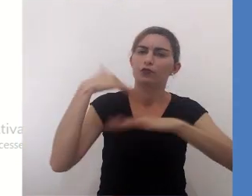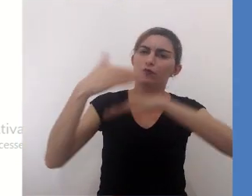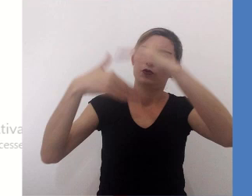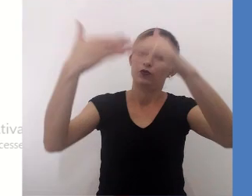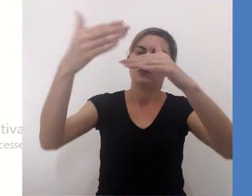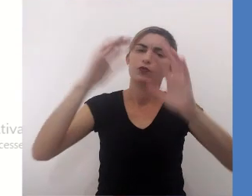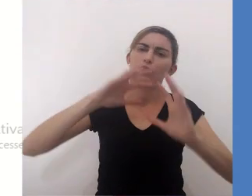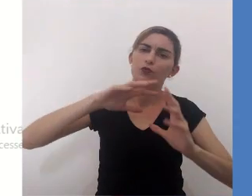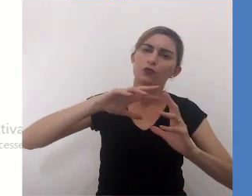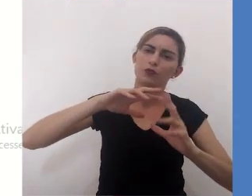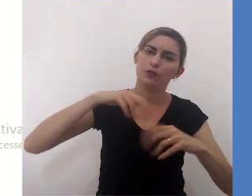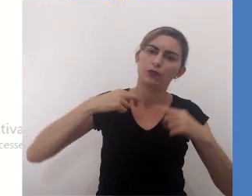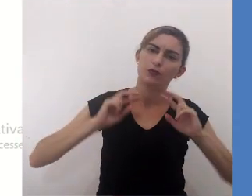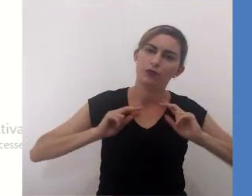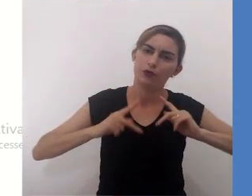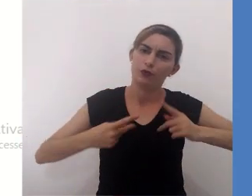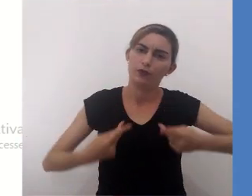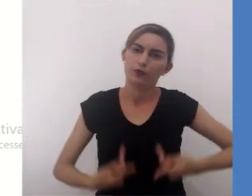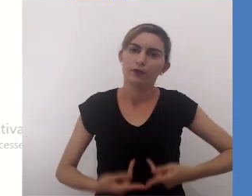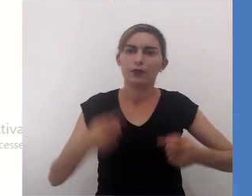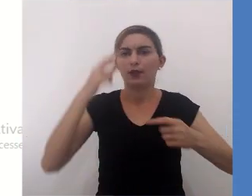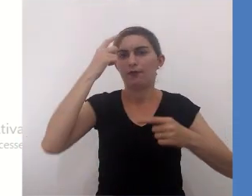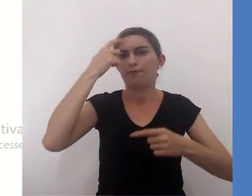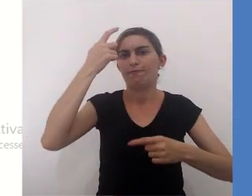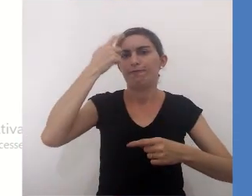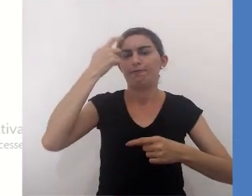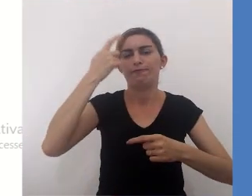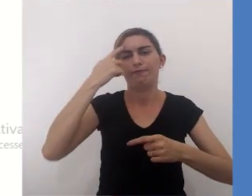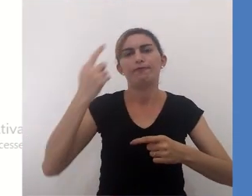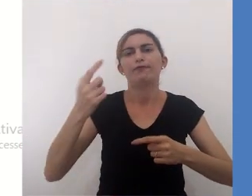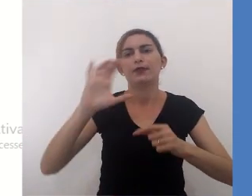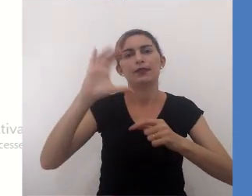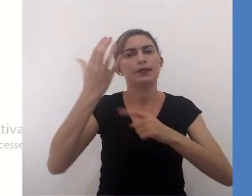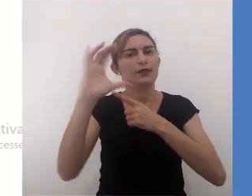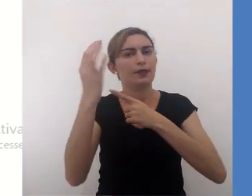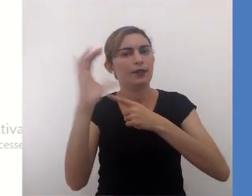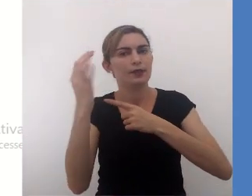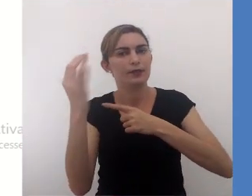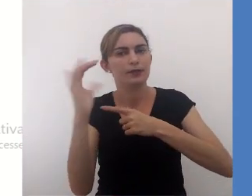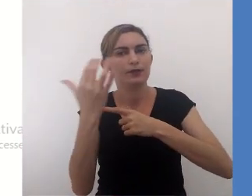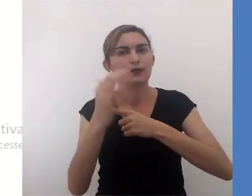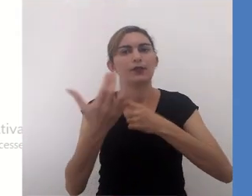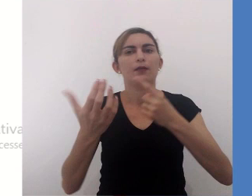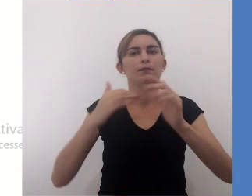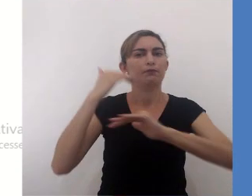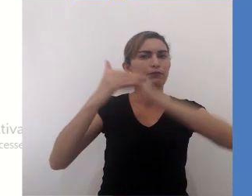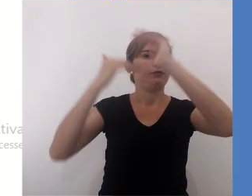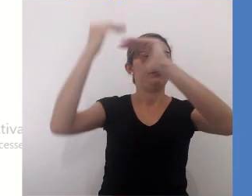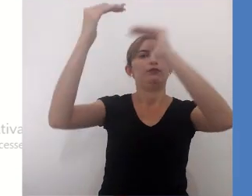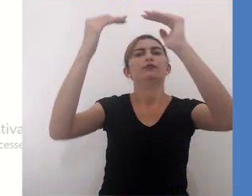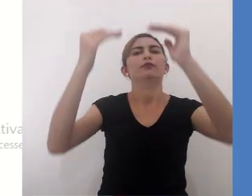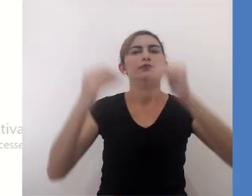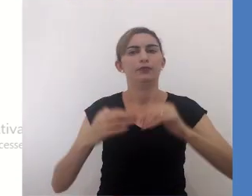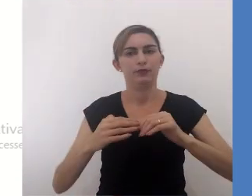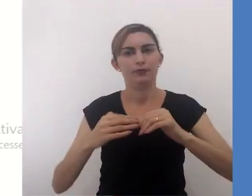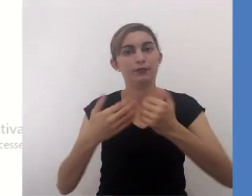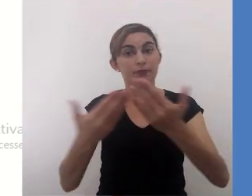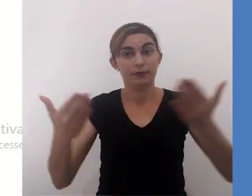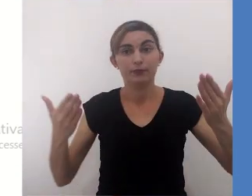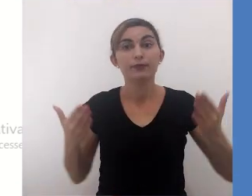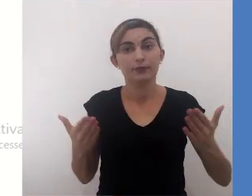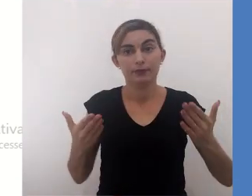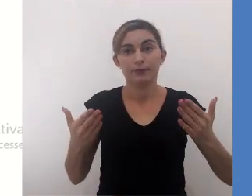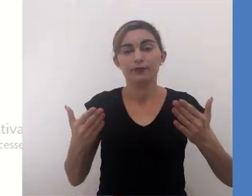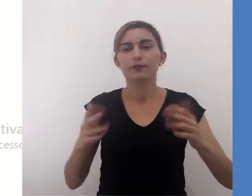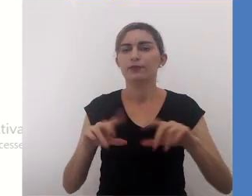da humanidade estava na razão, na ciência e no progresso.